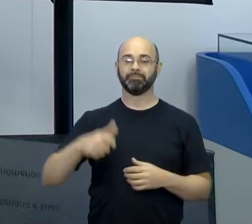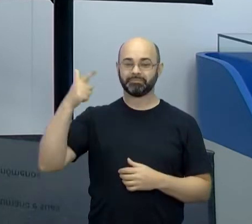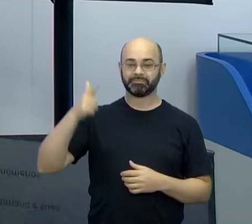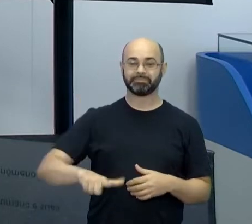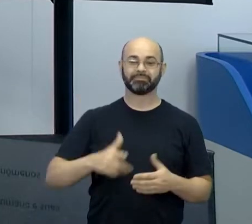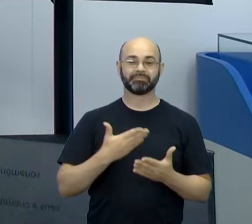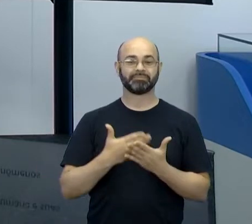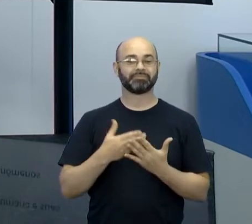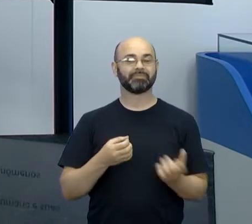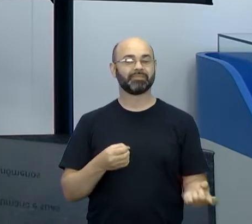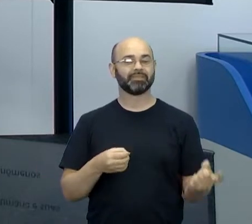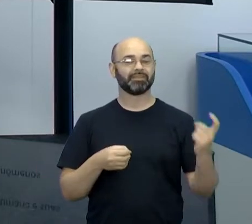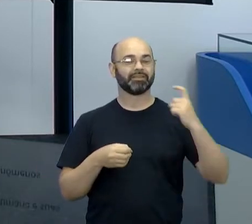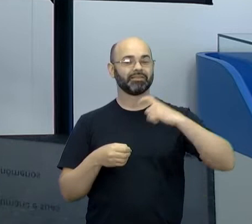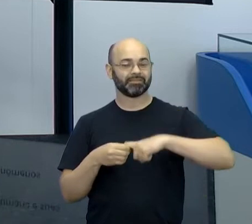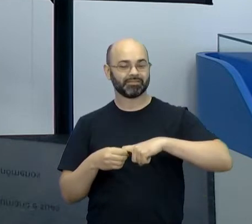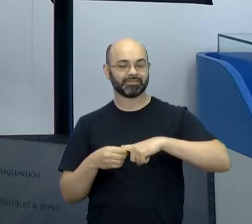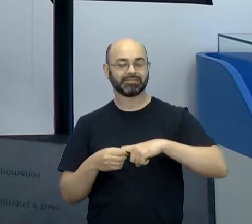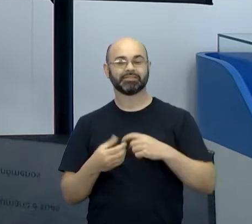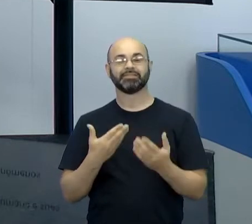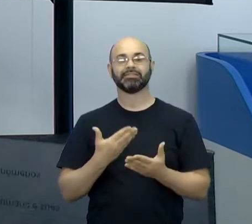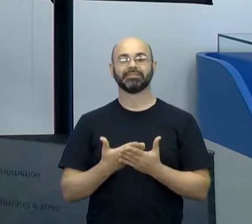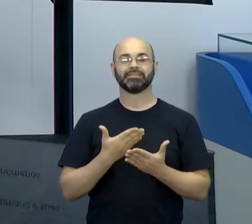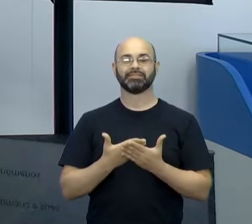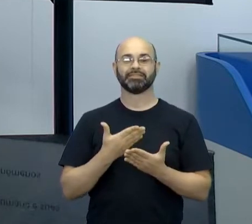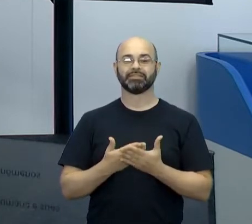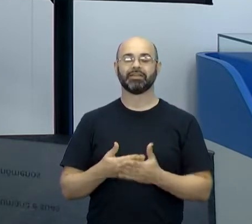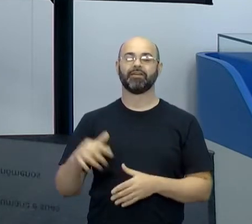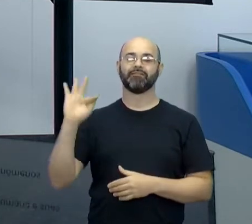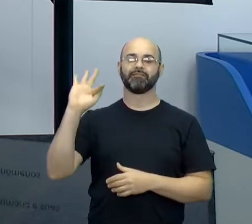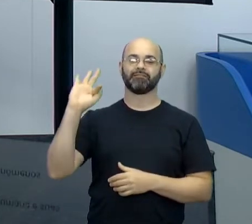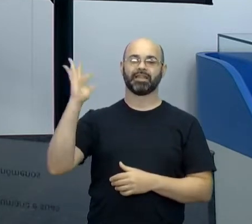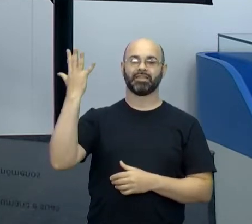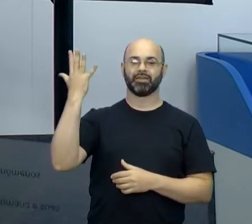estamos voltando com o nosso componente Fenômenos